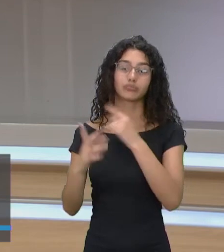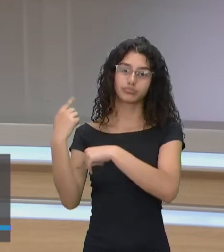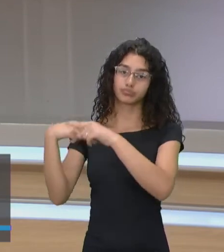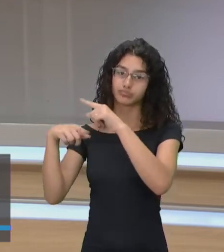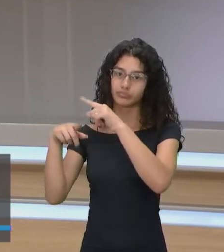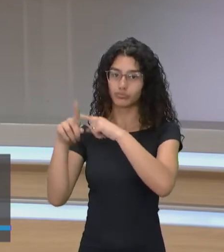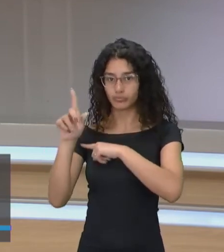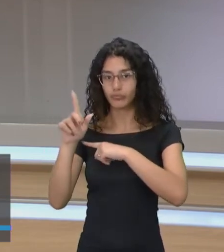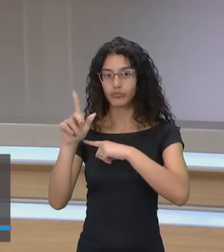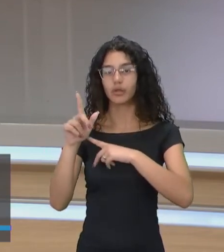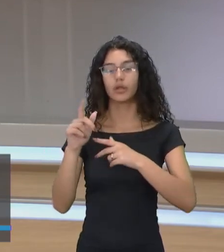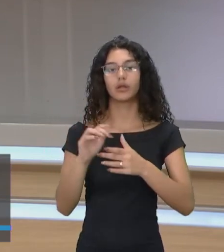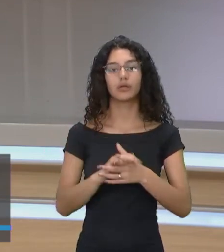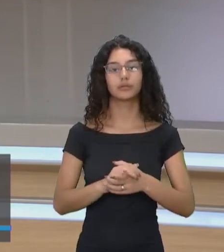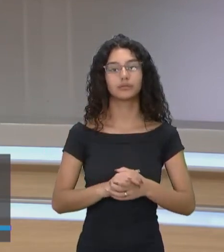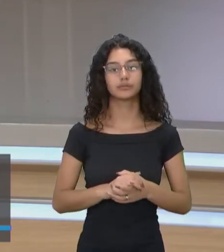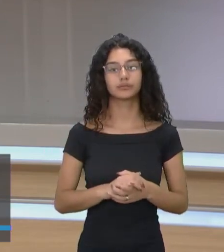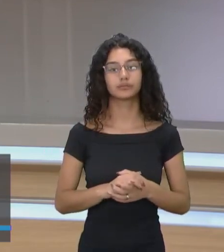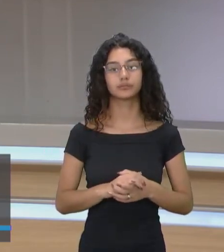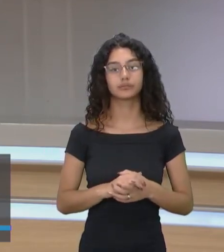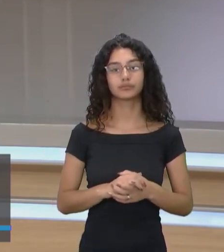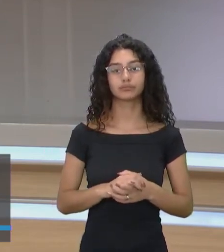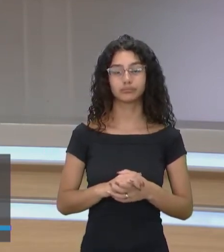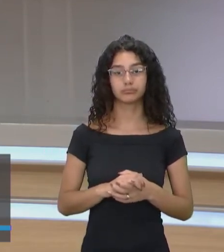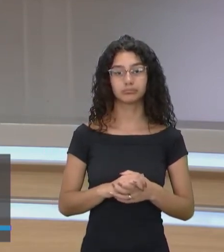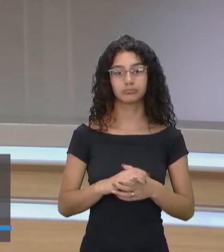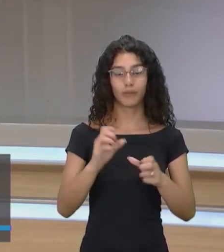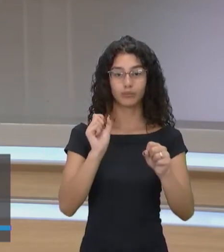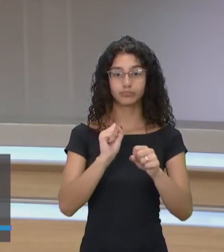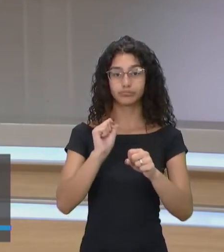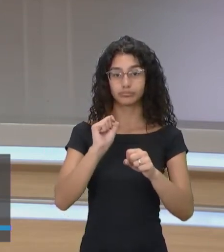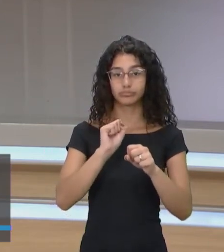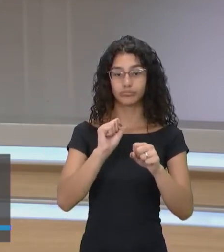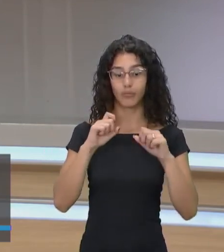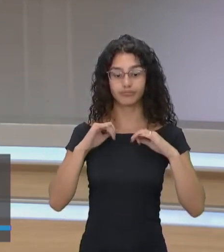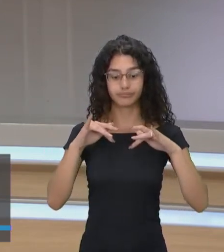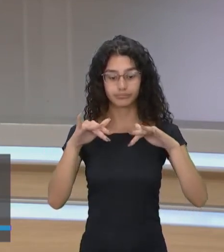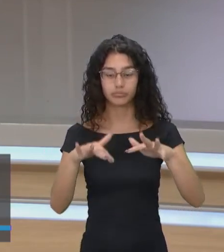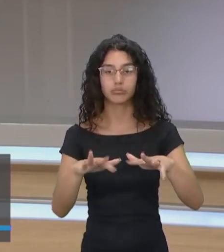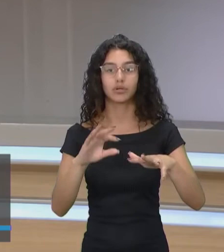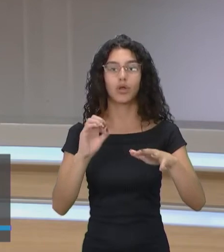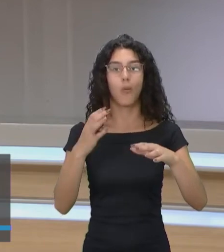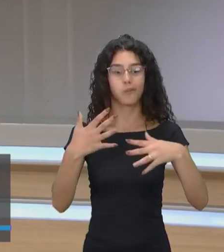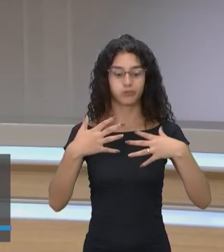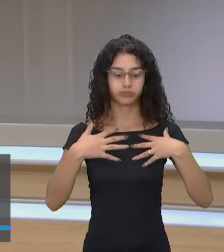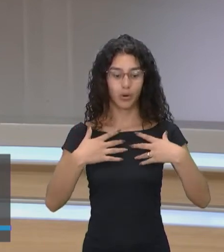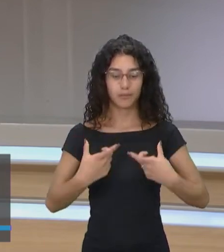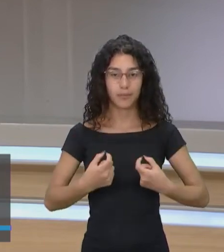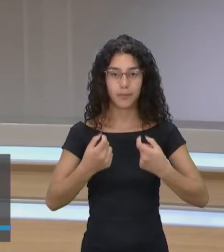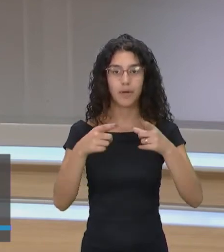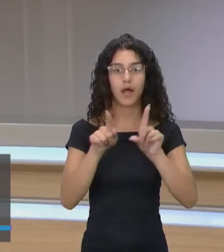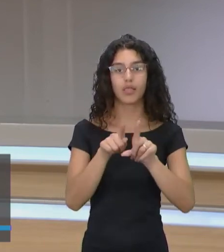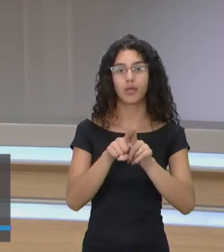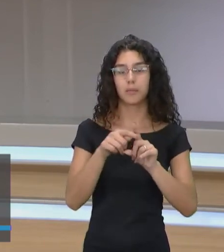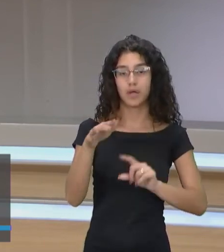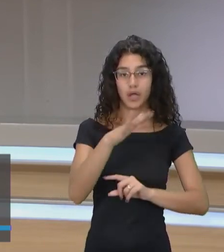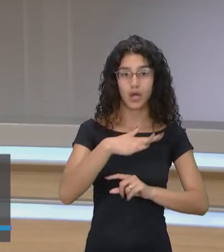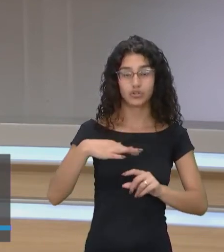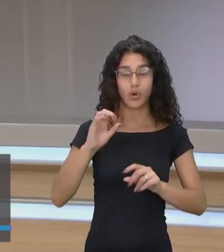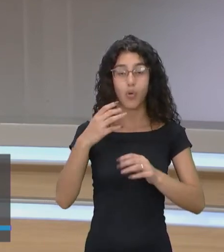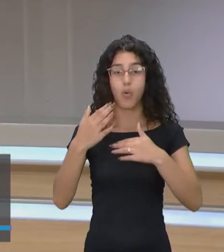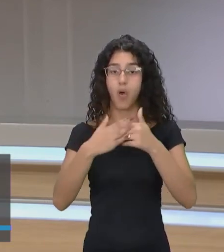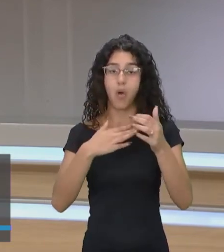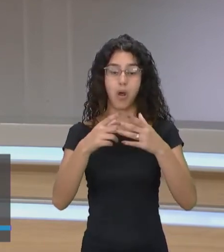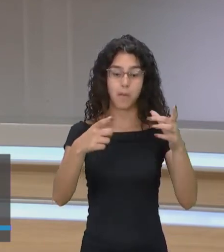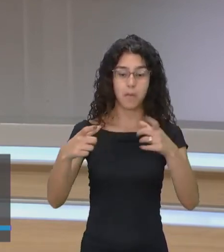para alguma epidemia, algum agente infeccioso começar a infeccionar a região ou qualquer